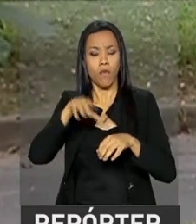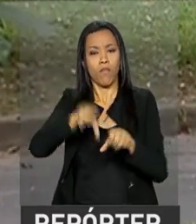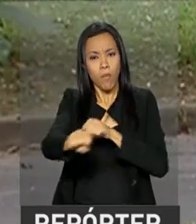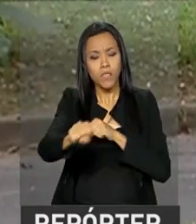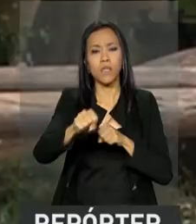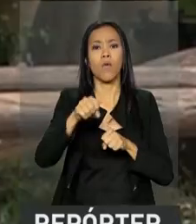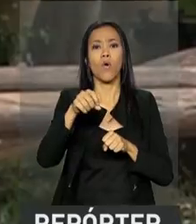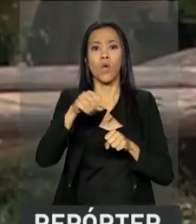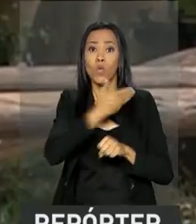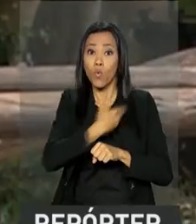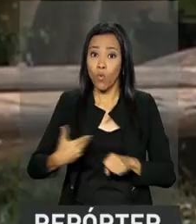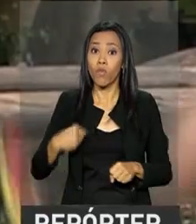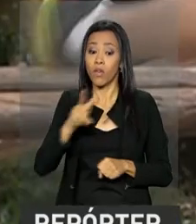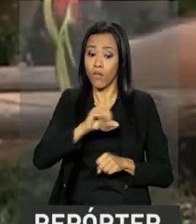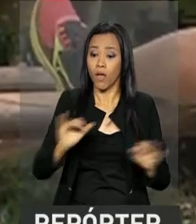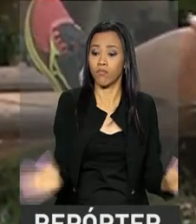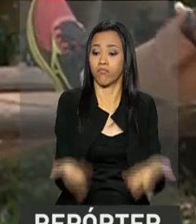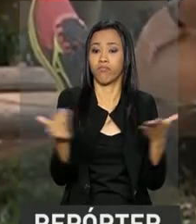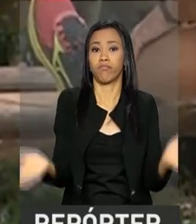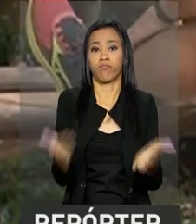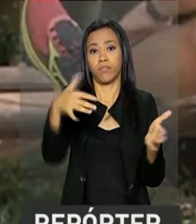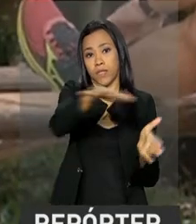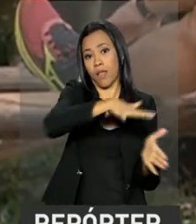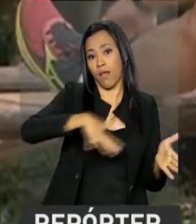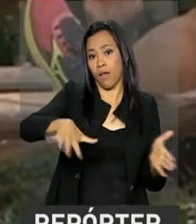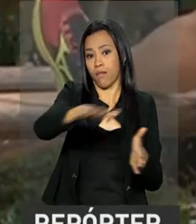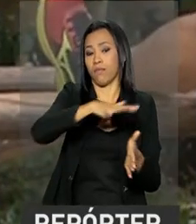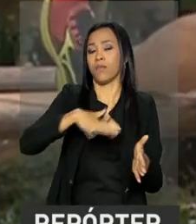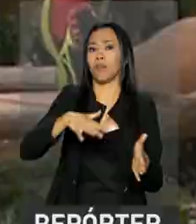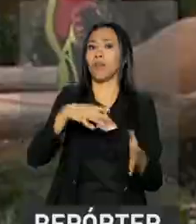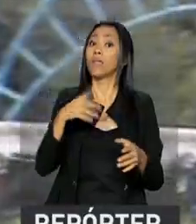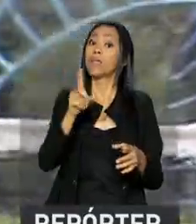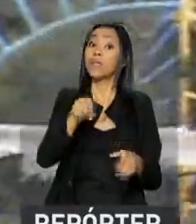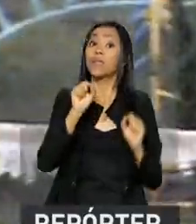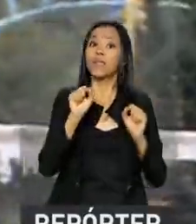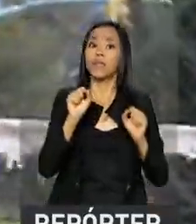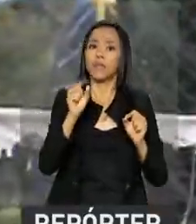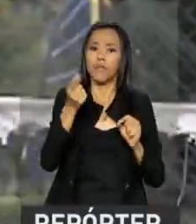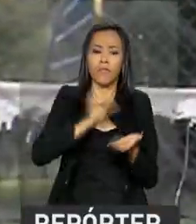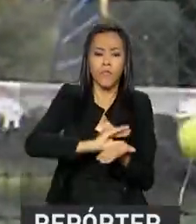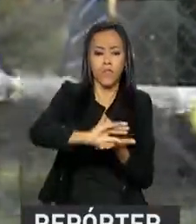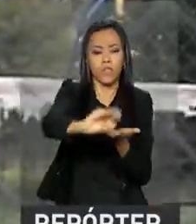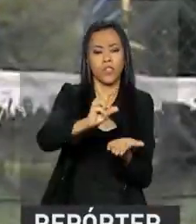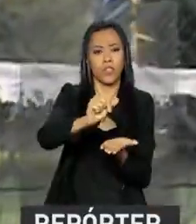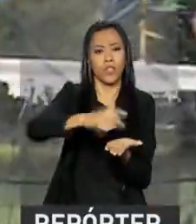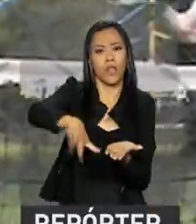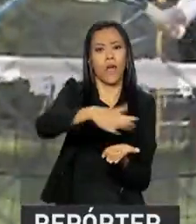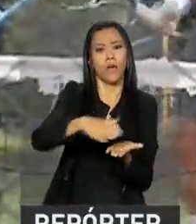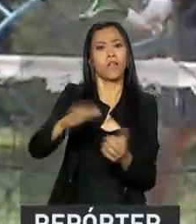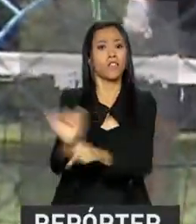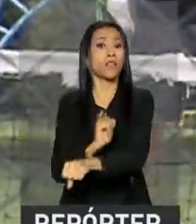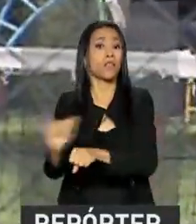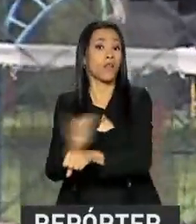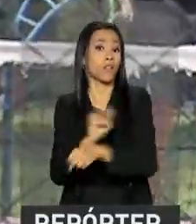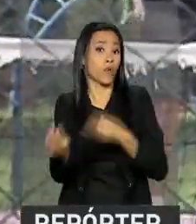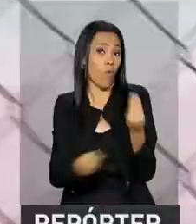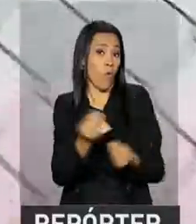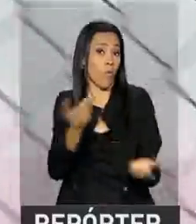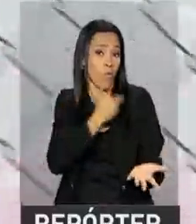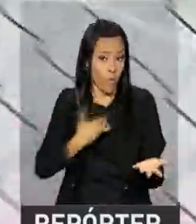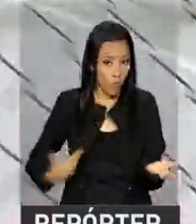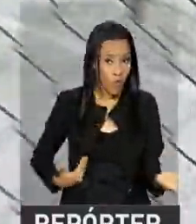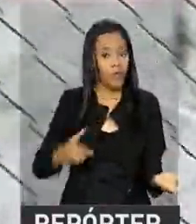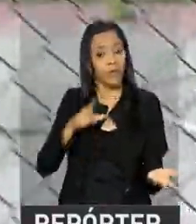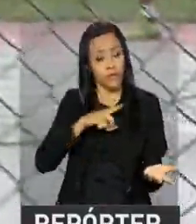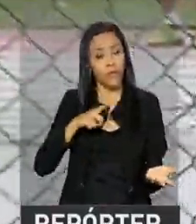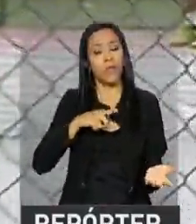e incentivar atividades físicas na região onde moram e para definir investimentos e iniciativas o poder público tem como base